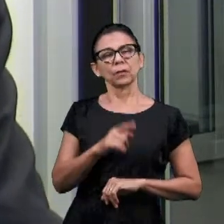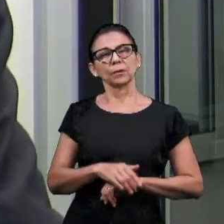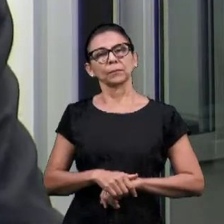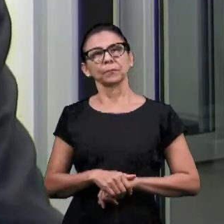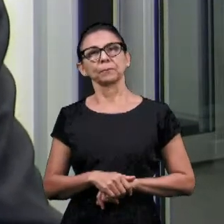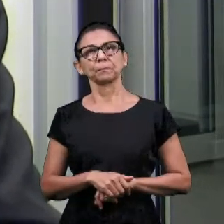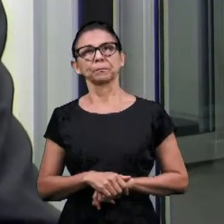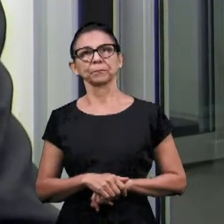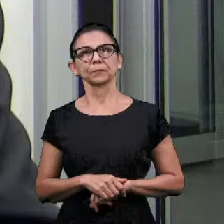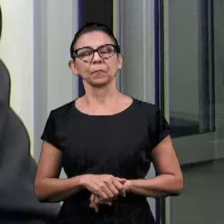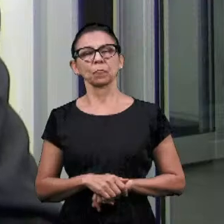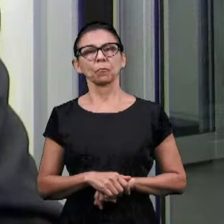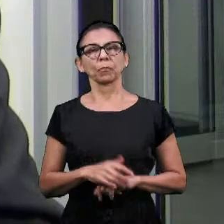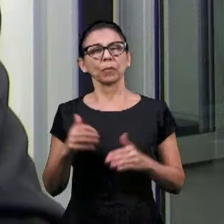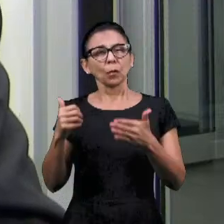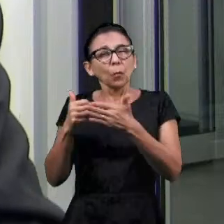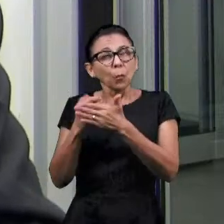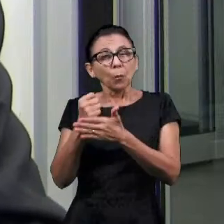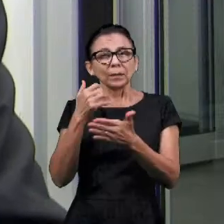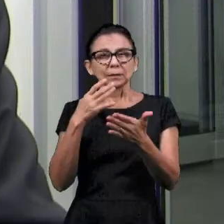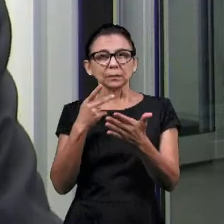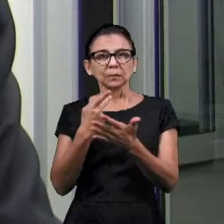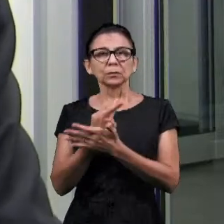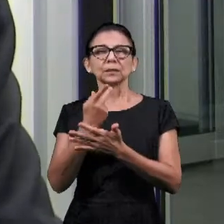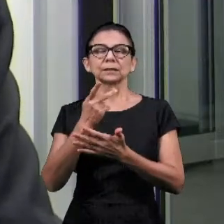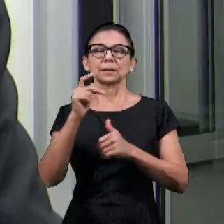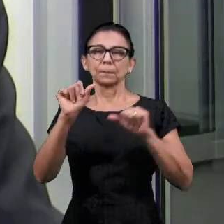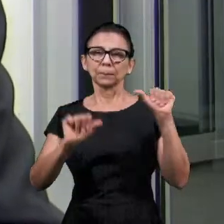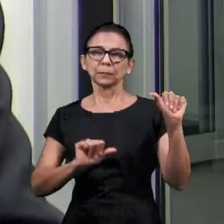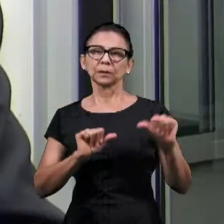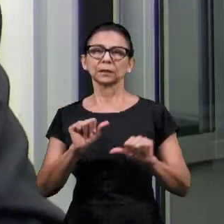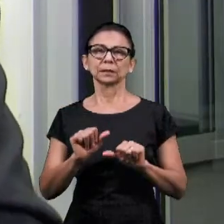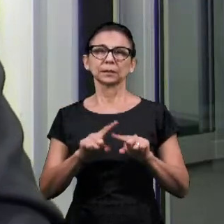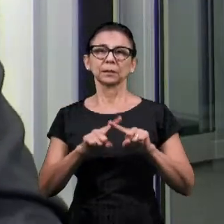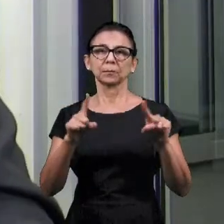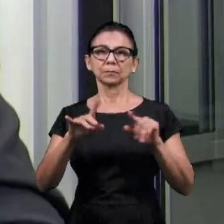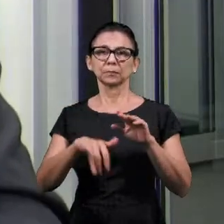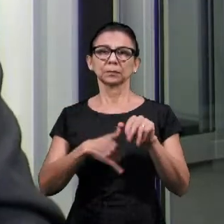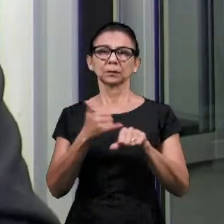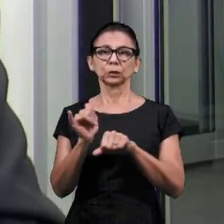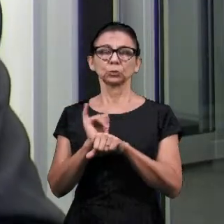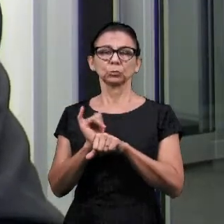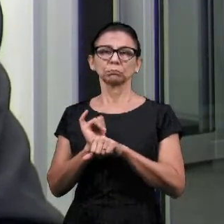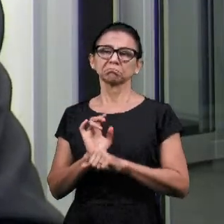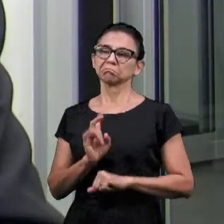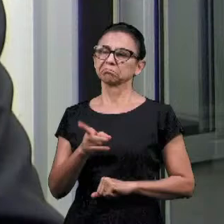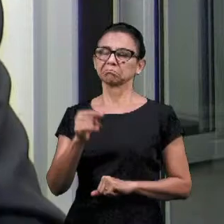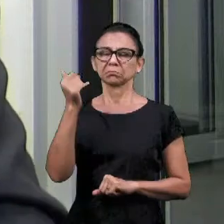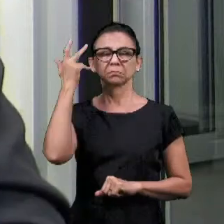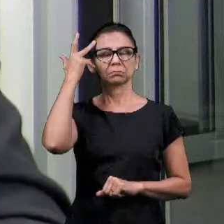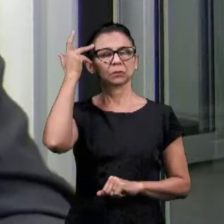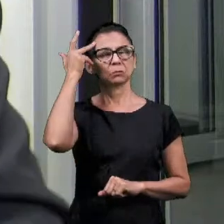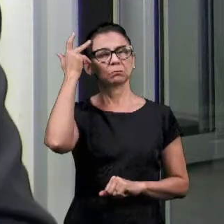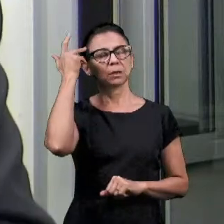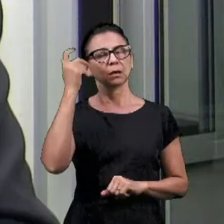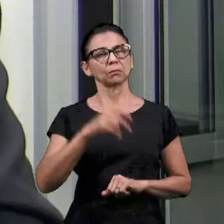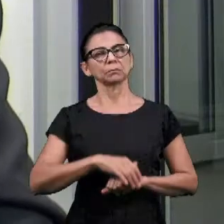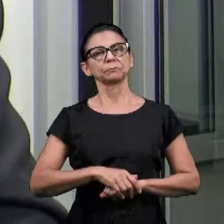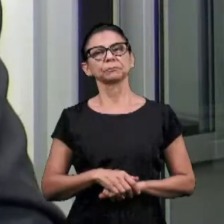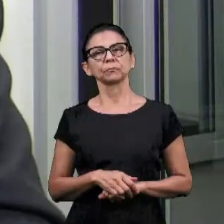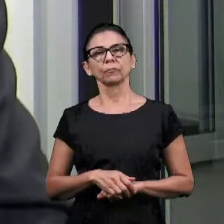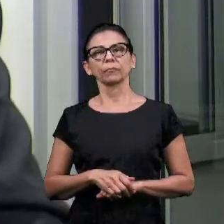por acontecer essa mudança. Mas no YouTube continuamos tranquilamente no programa Anunciando o Evangelho Eterno, nesse novo